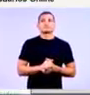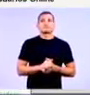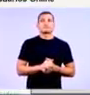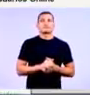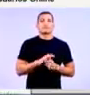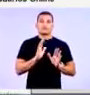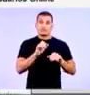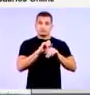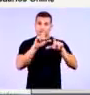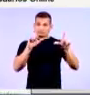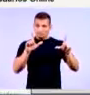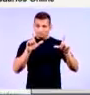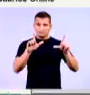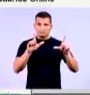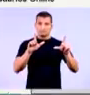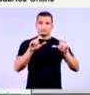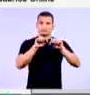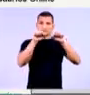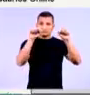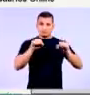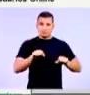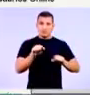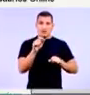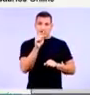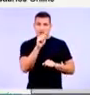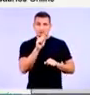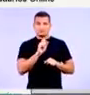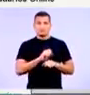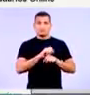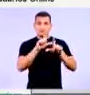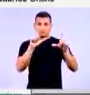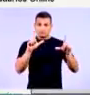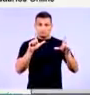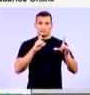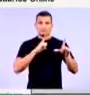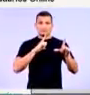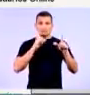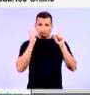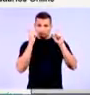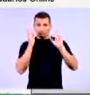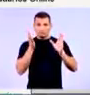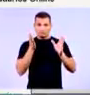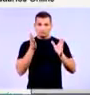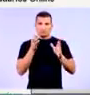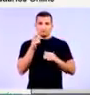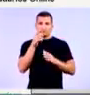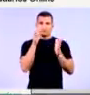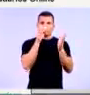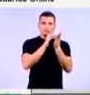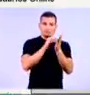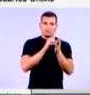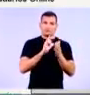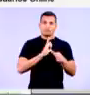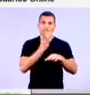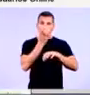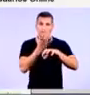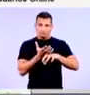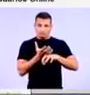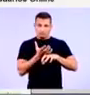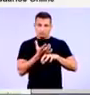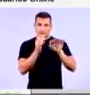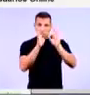loguei no sistema, aqui já aparece, né, a foto lá que você já inseriu. E aí nós temos a disciplina chamada de